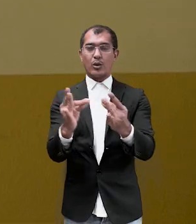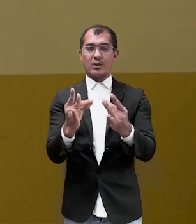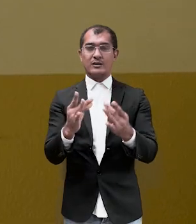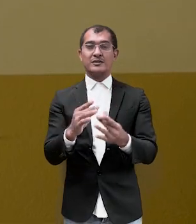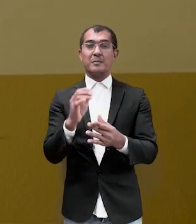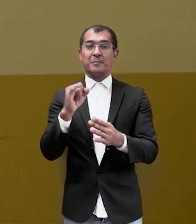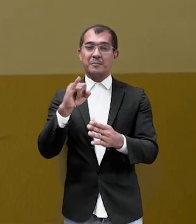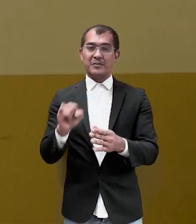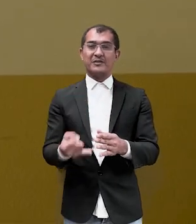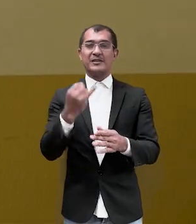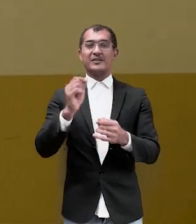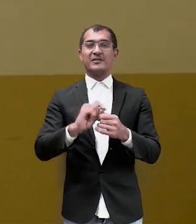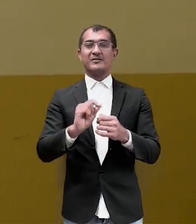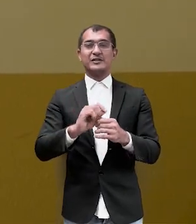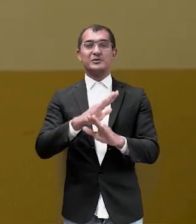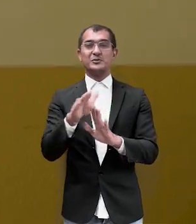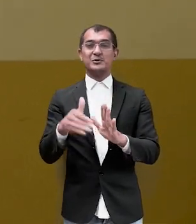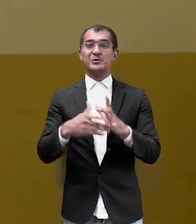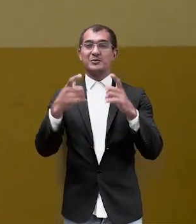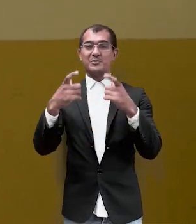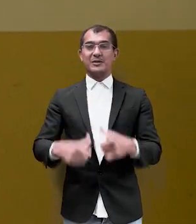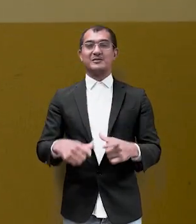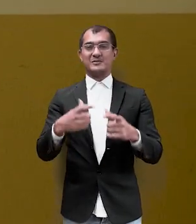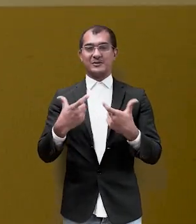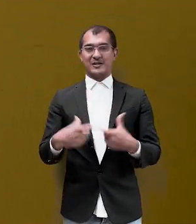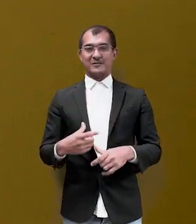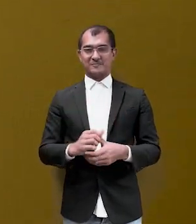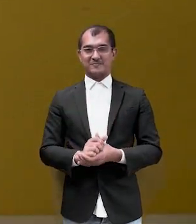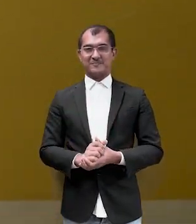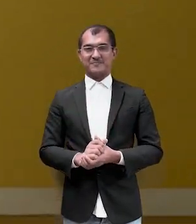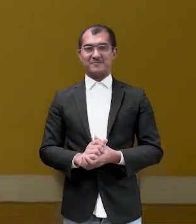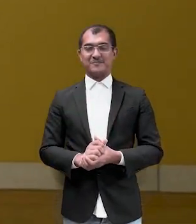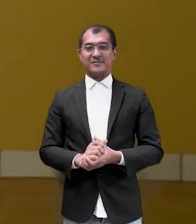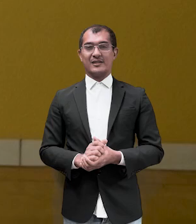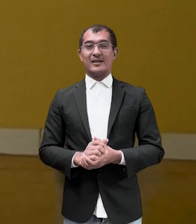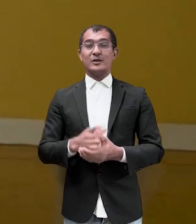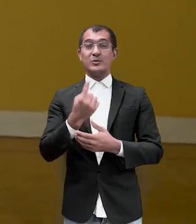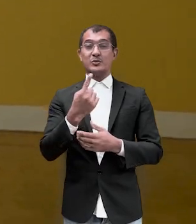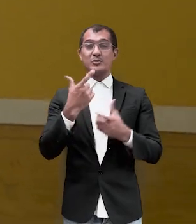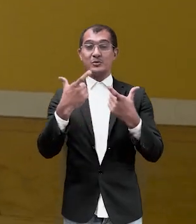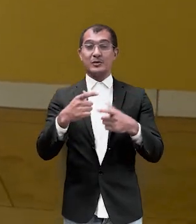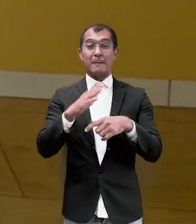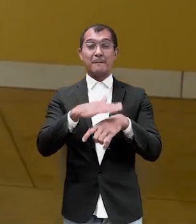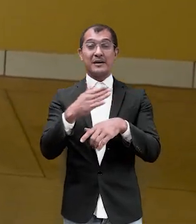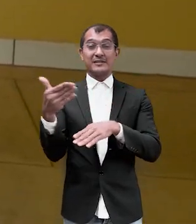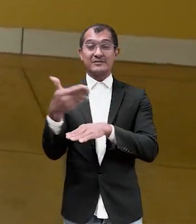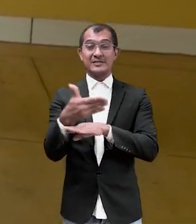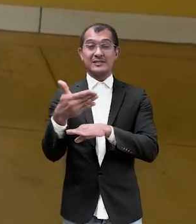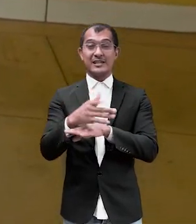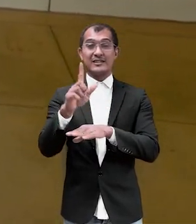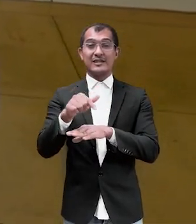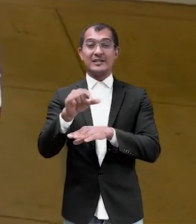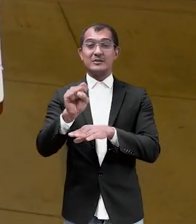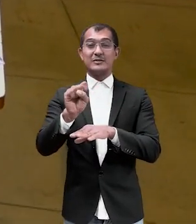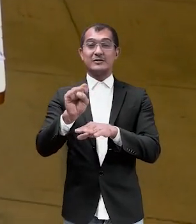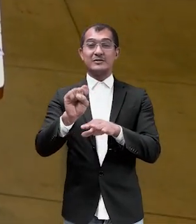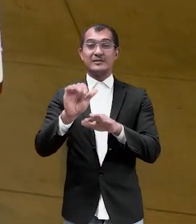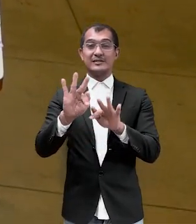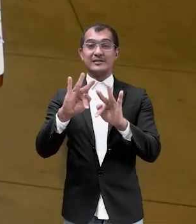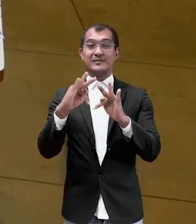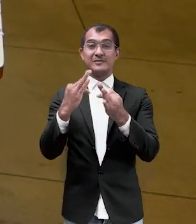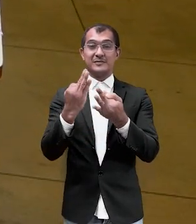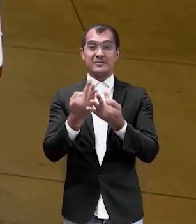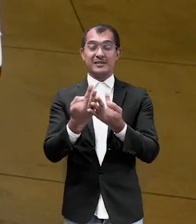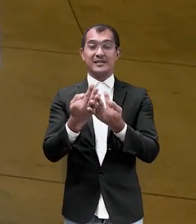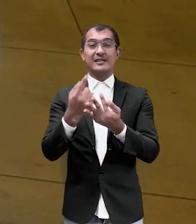dos espaços mais visitados aqui no Mutirão é o do programa ser família idealizado pela primeira dama do Estado Virgínia